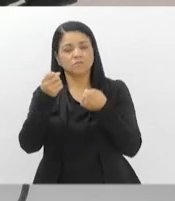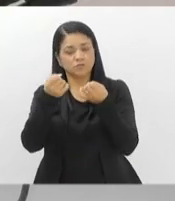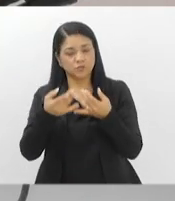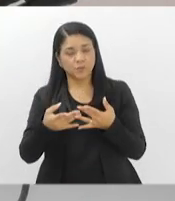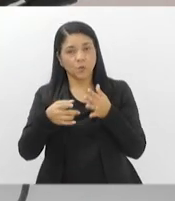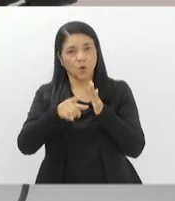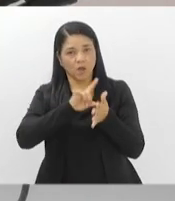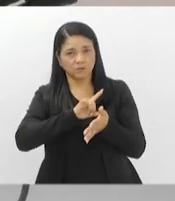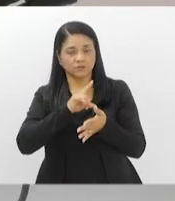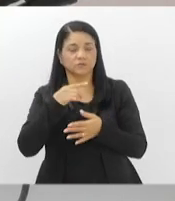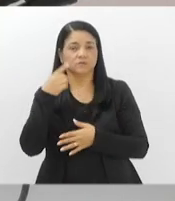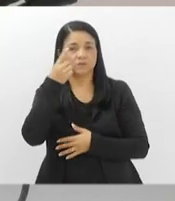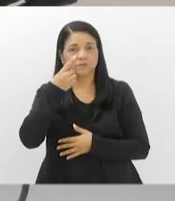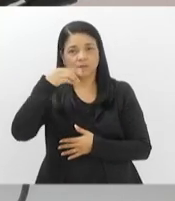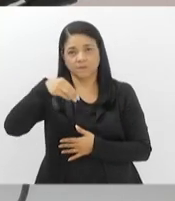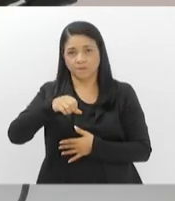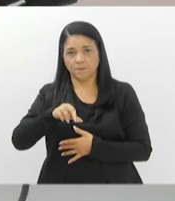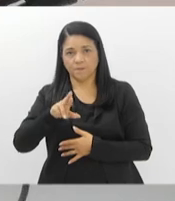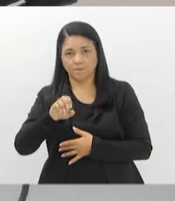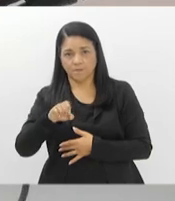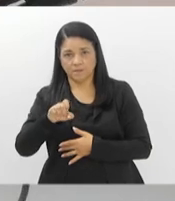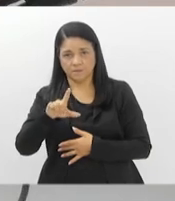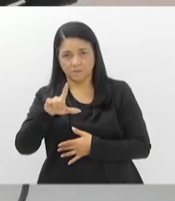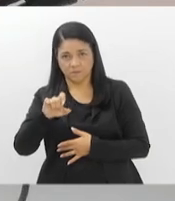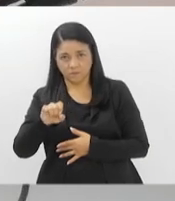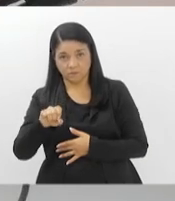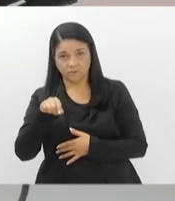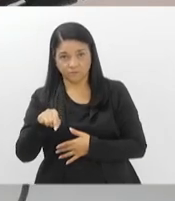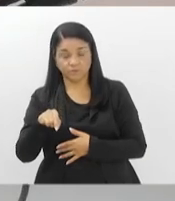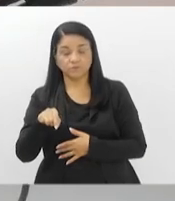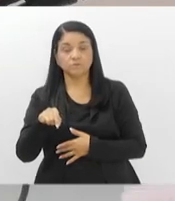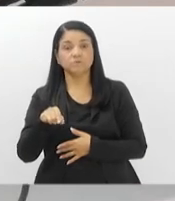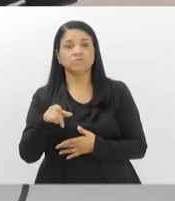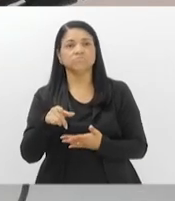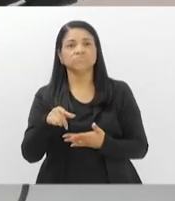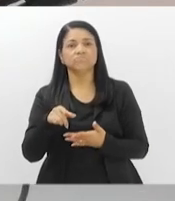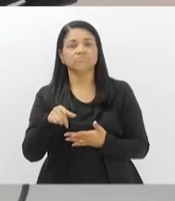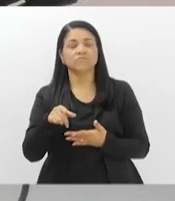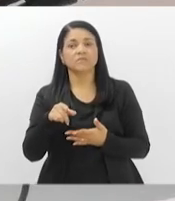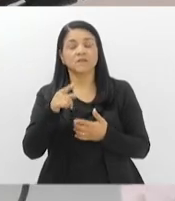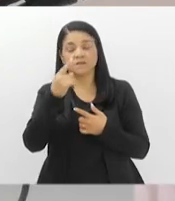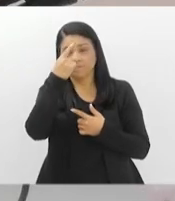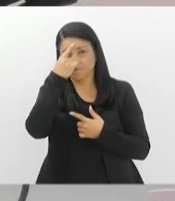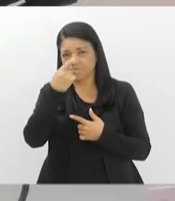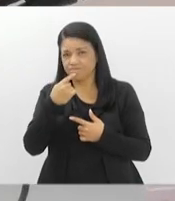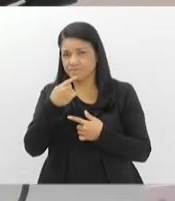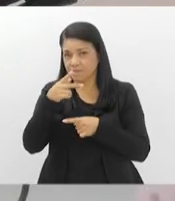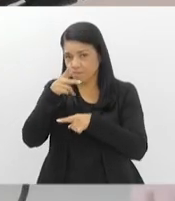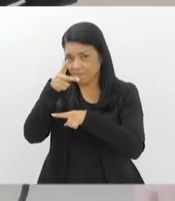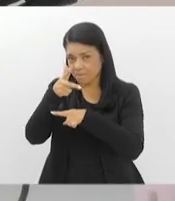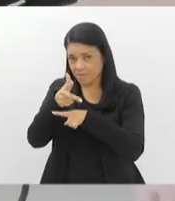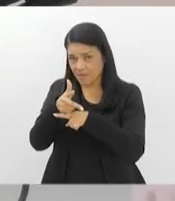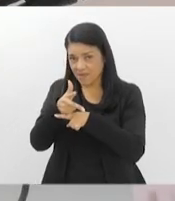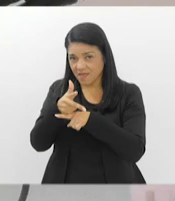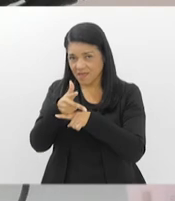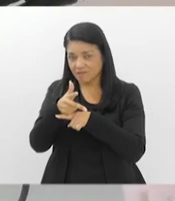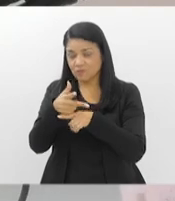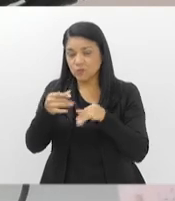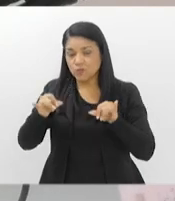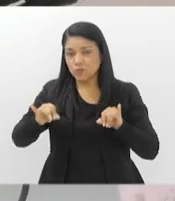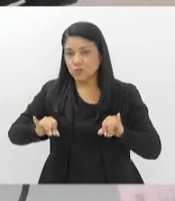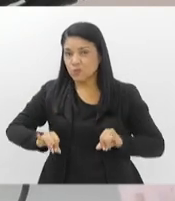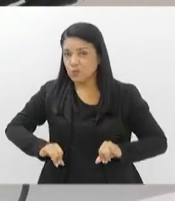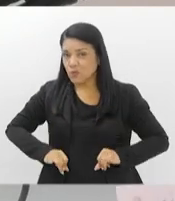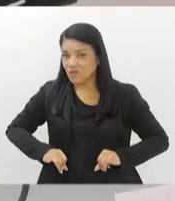Marcelo Dino o que foi foi ali passado através do vídeo no retrato o sofrimento